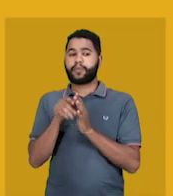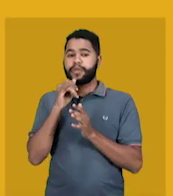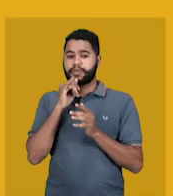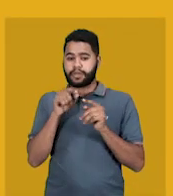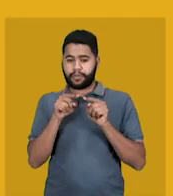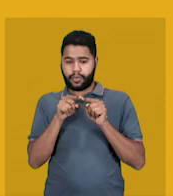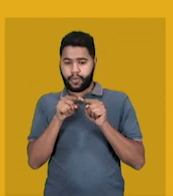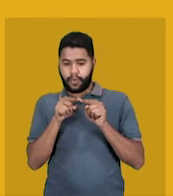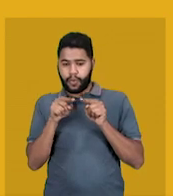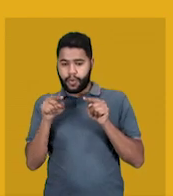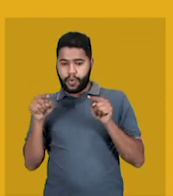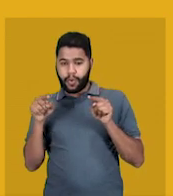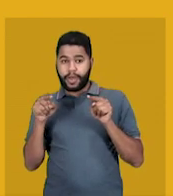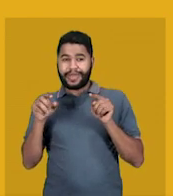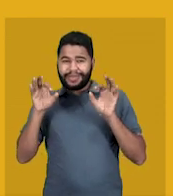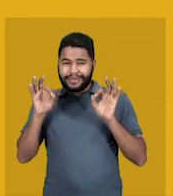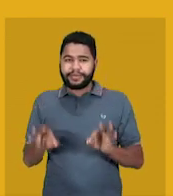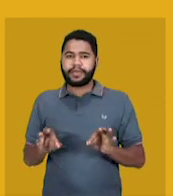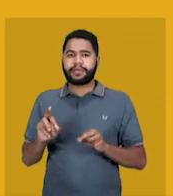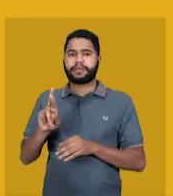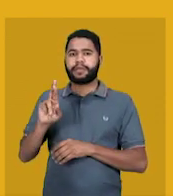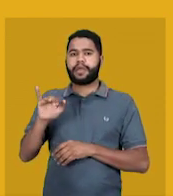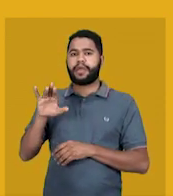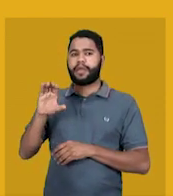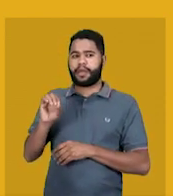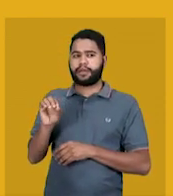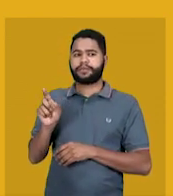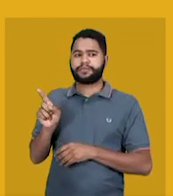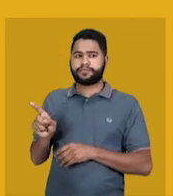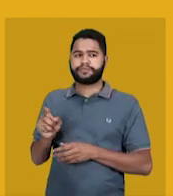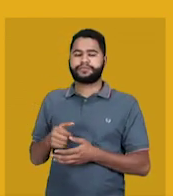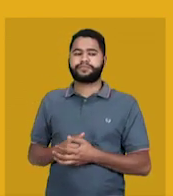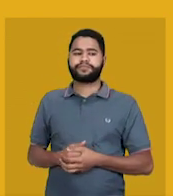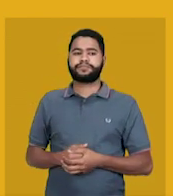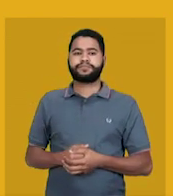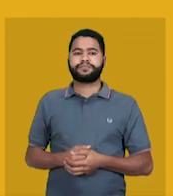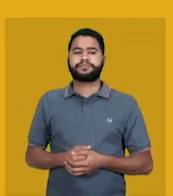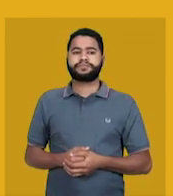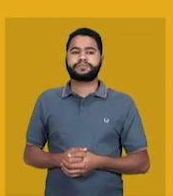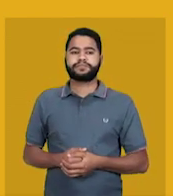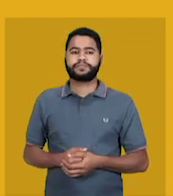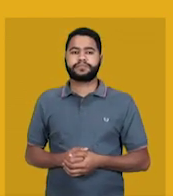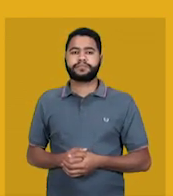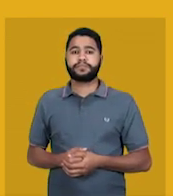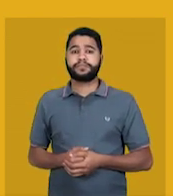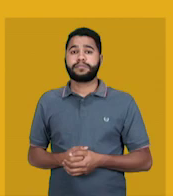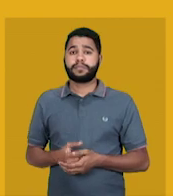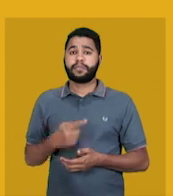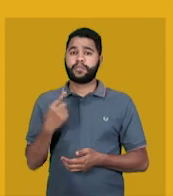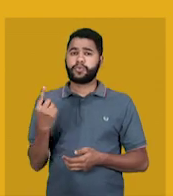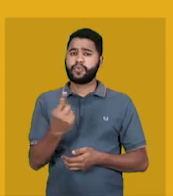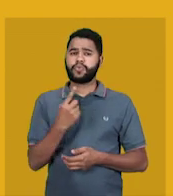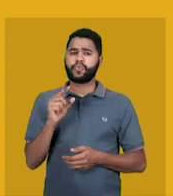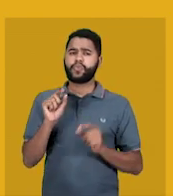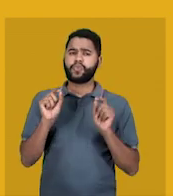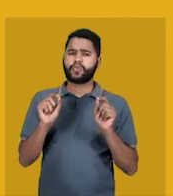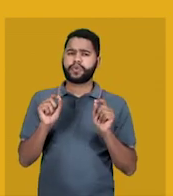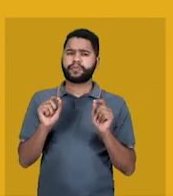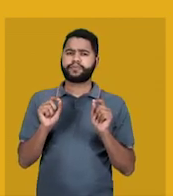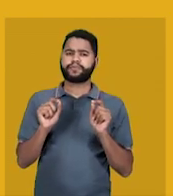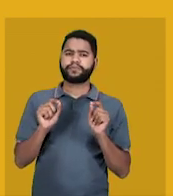exatamente a medida do raio dessa circunferência eu tô nós falamos o seguinte